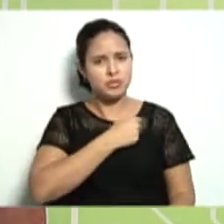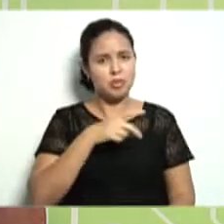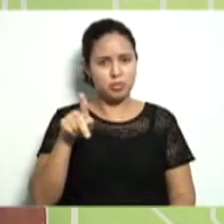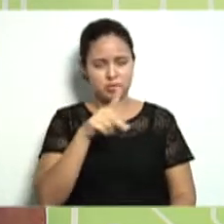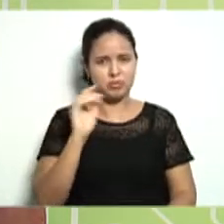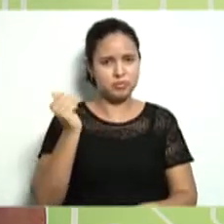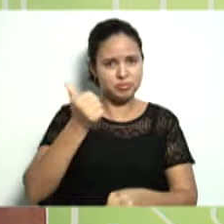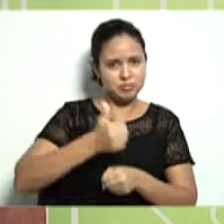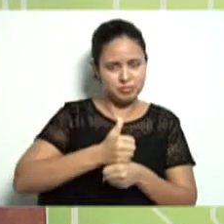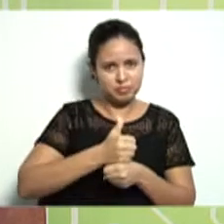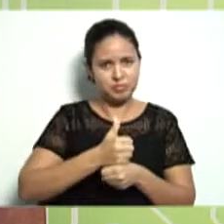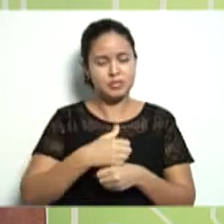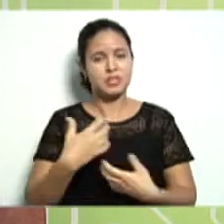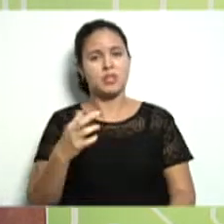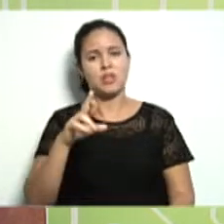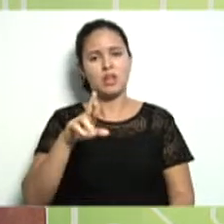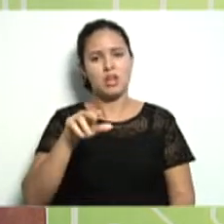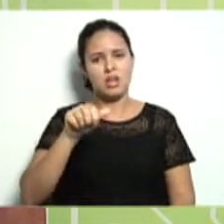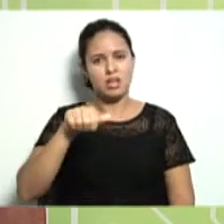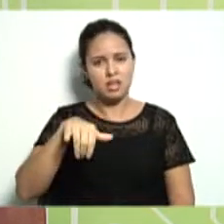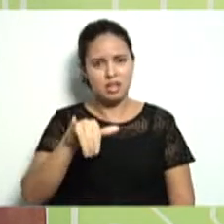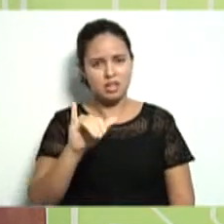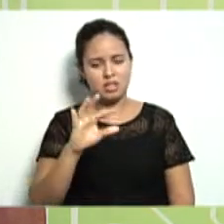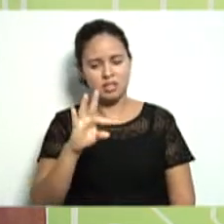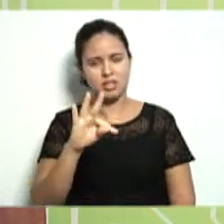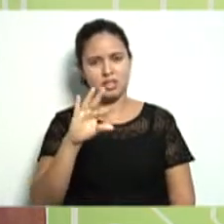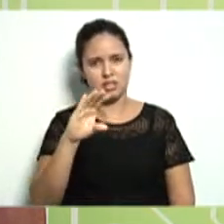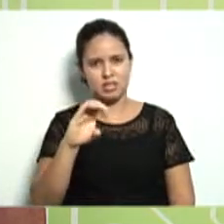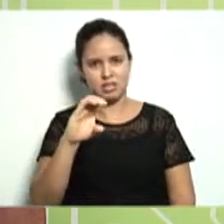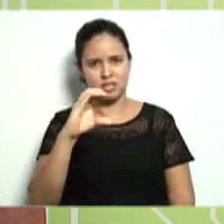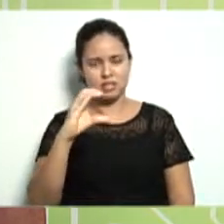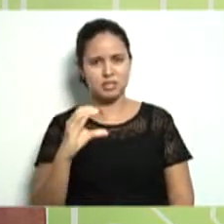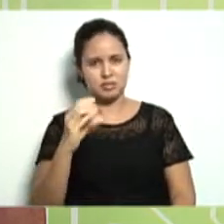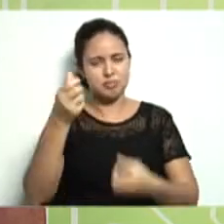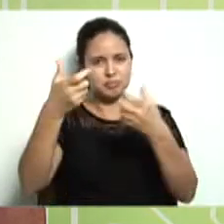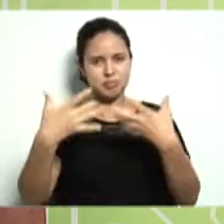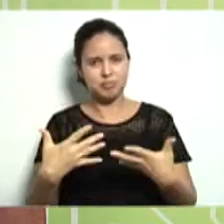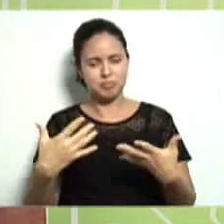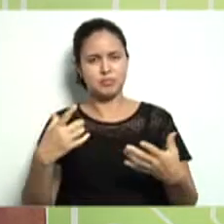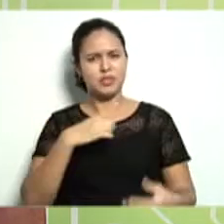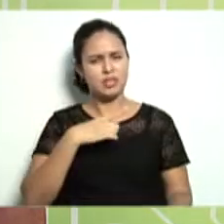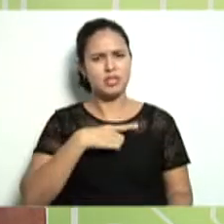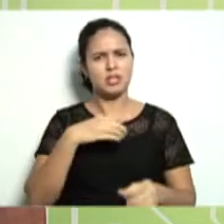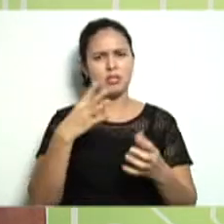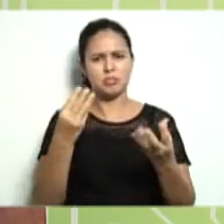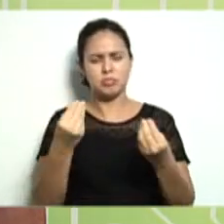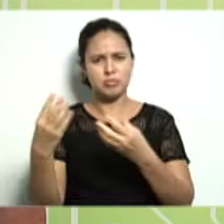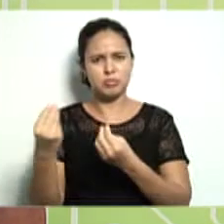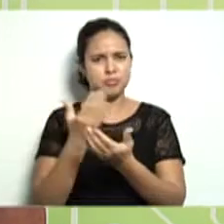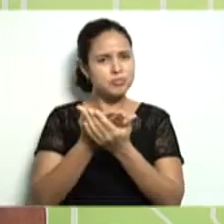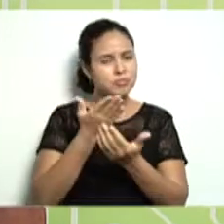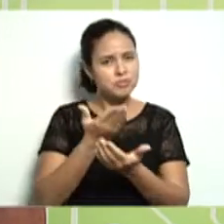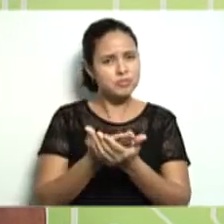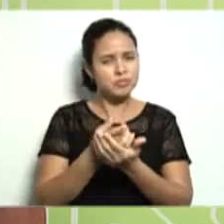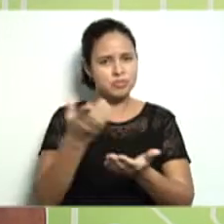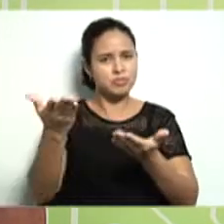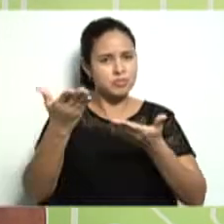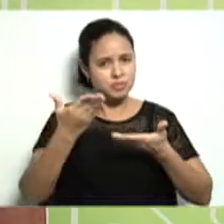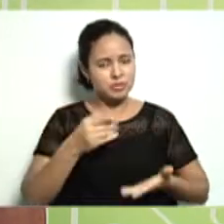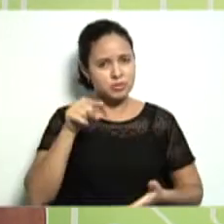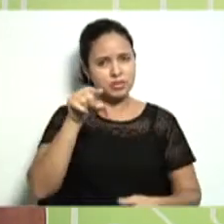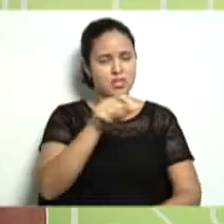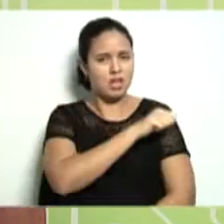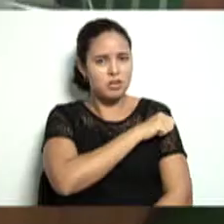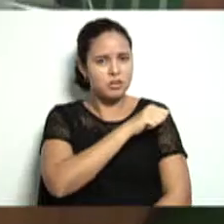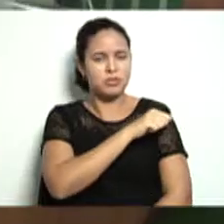aula. Como a Rai e o Tec disse, nós temos bastante coisas para a aula de hoje também. Então, contamos com a participação de